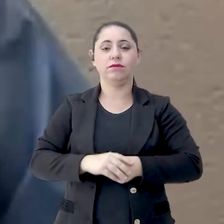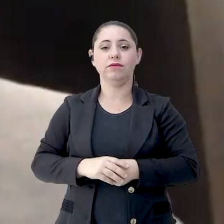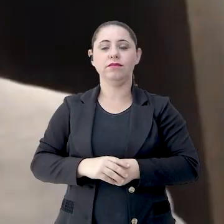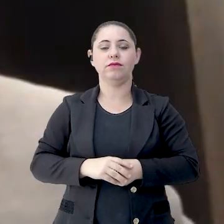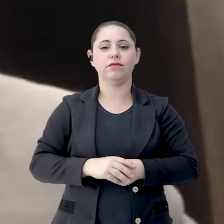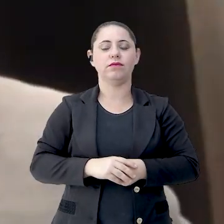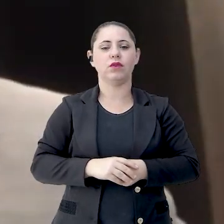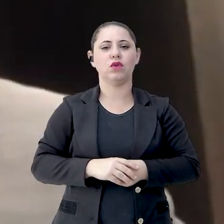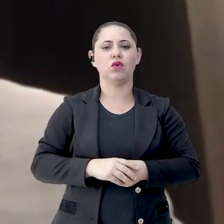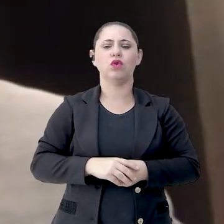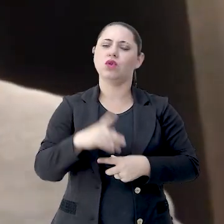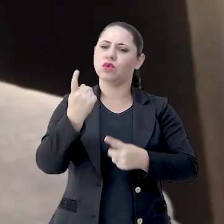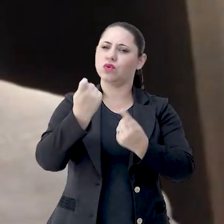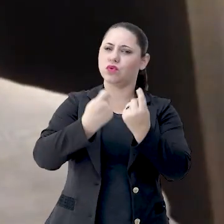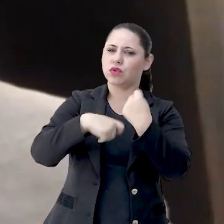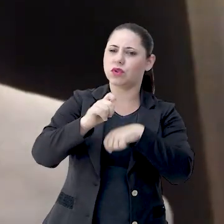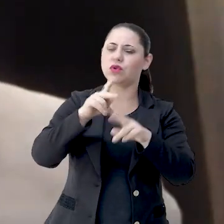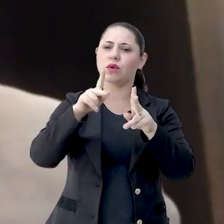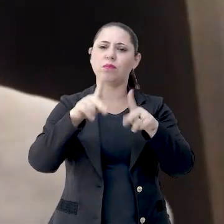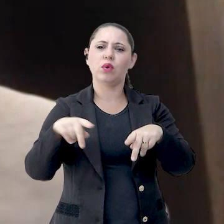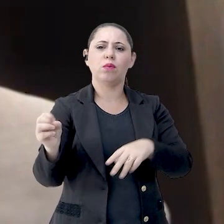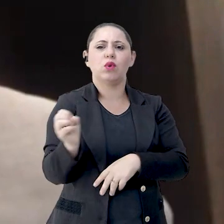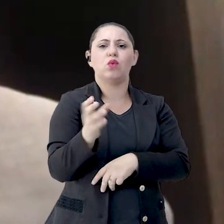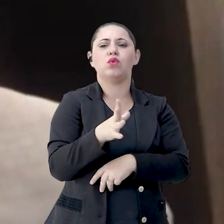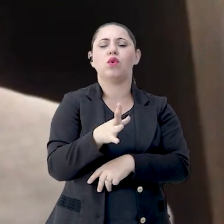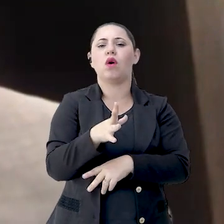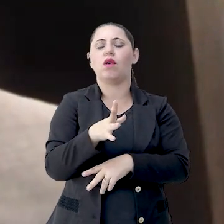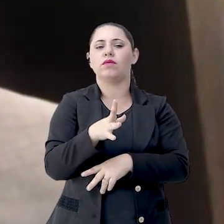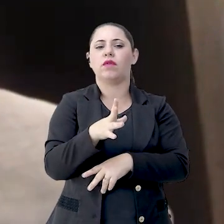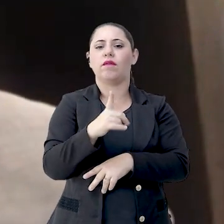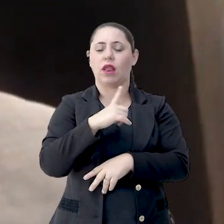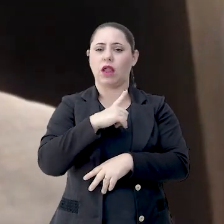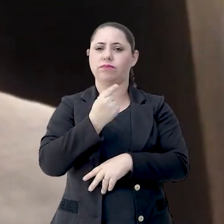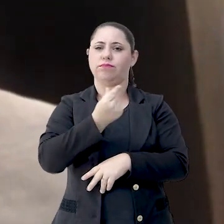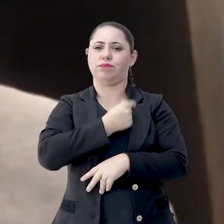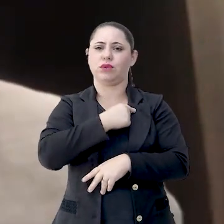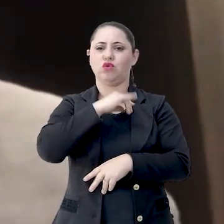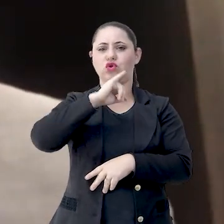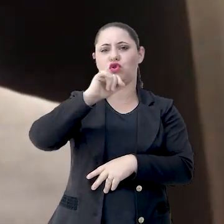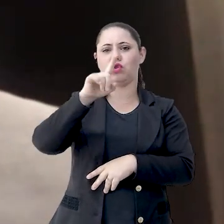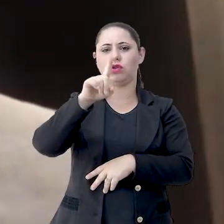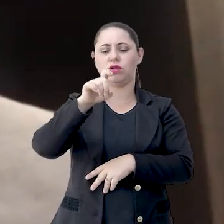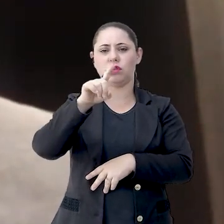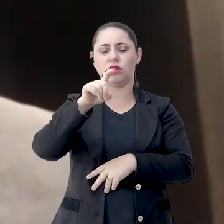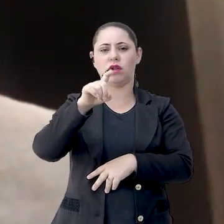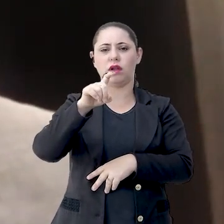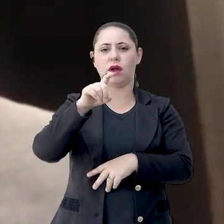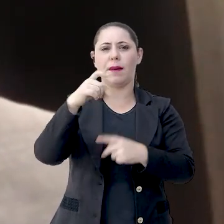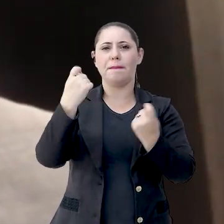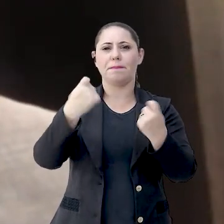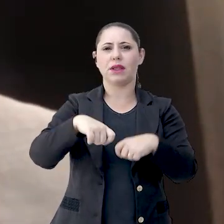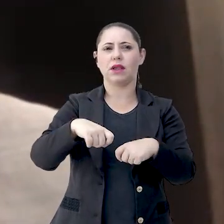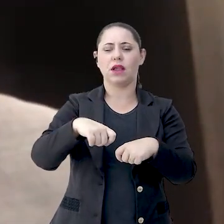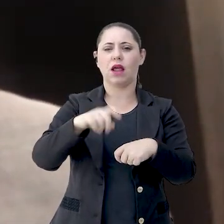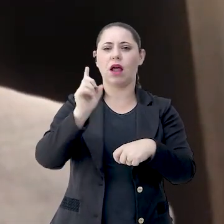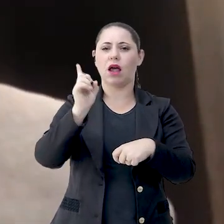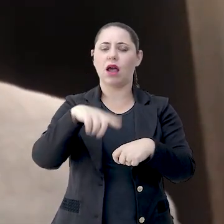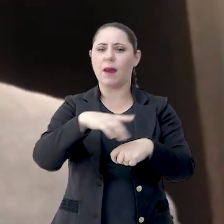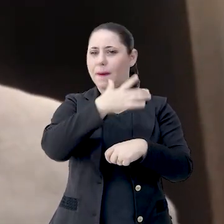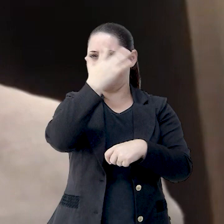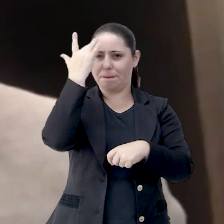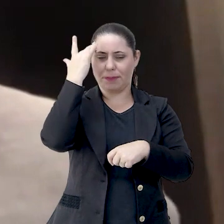municípios. O gestor público que tomará posse em janeiro, a primeira coisa que ele tem que